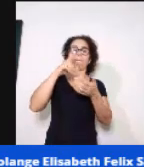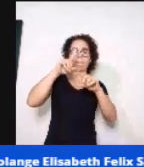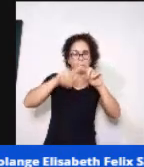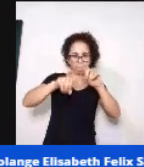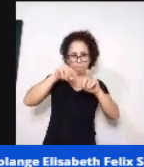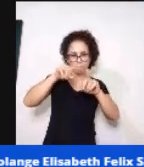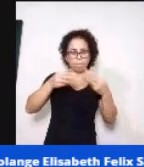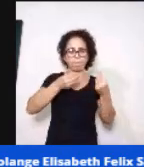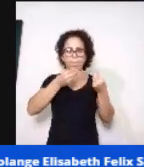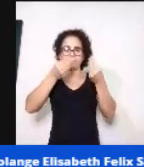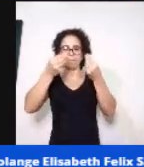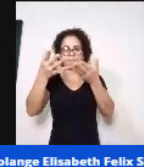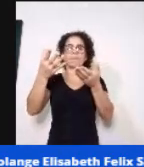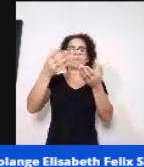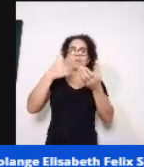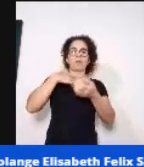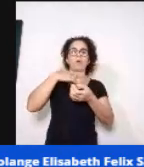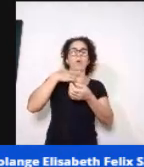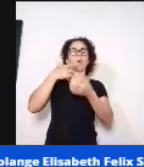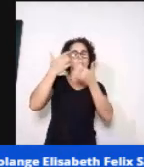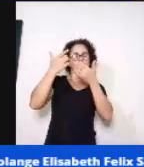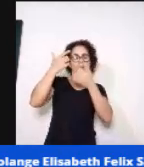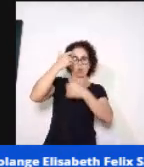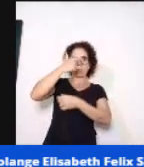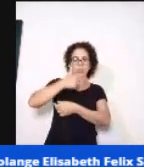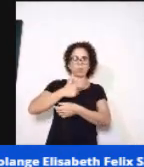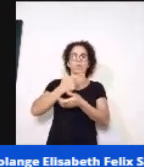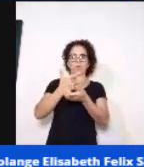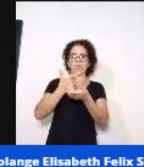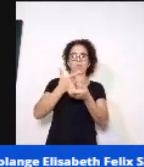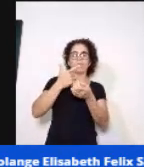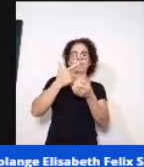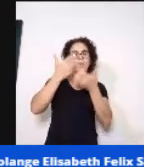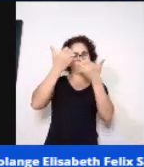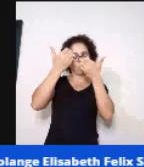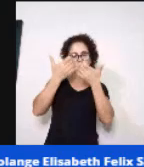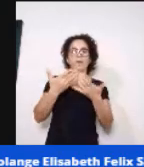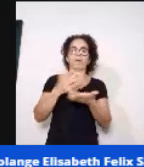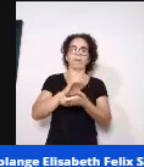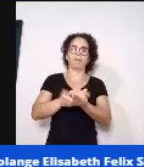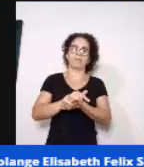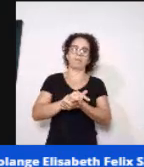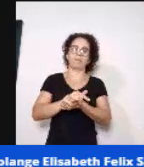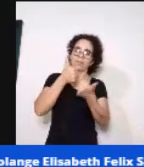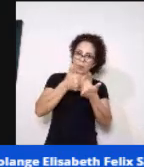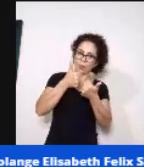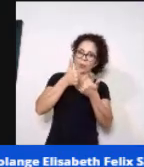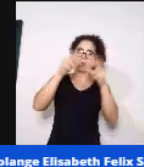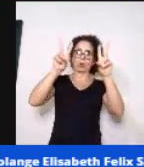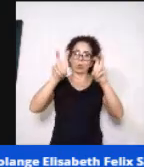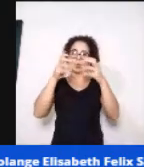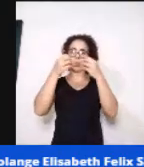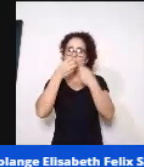muito bom falar sobre um assunto bom para gente boa. Beleza, pessoal?